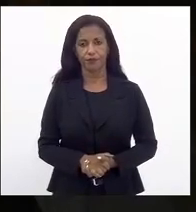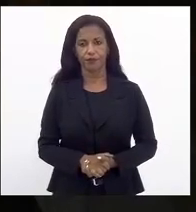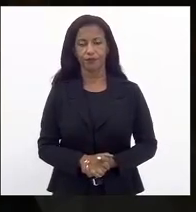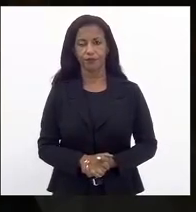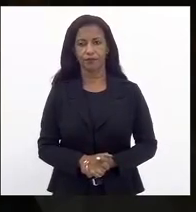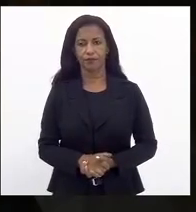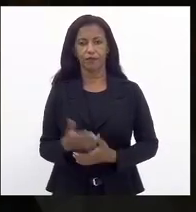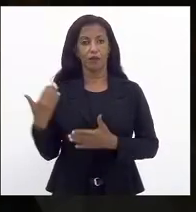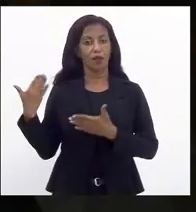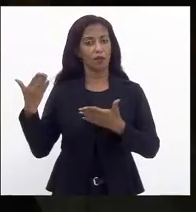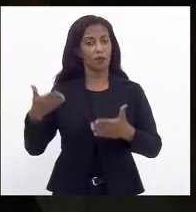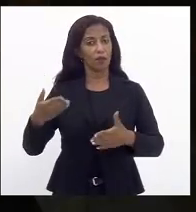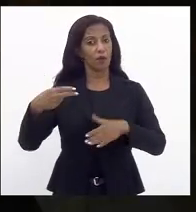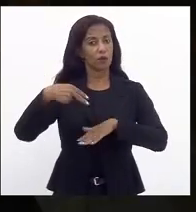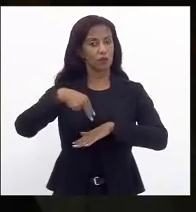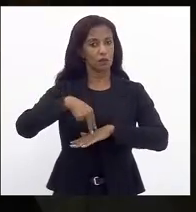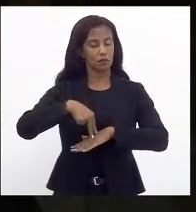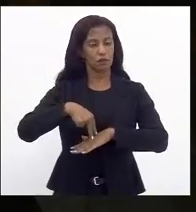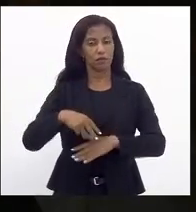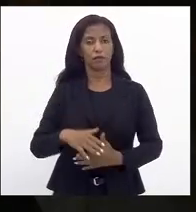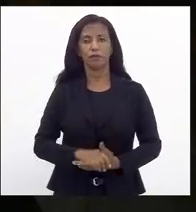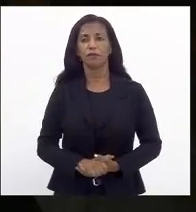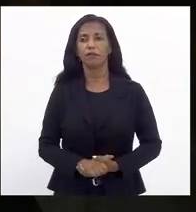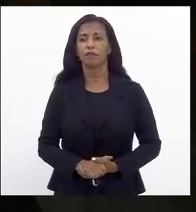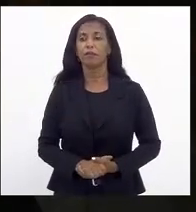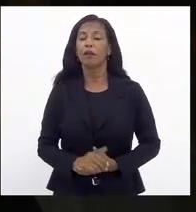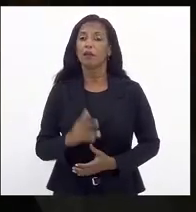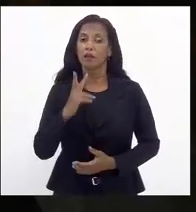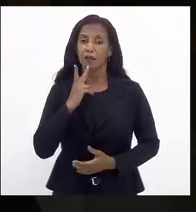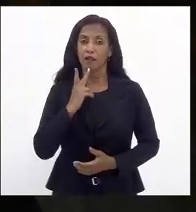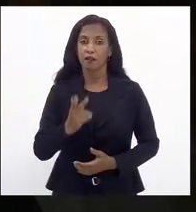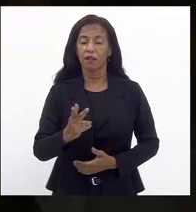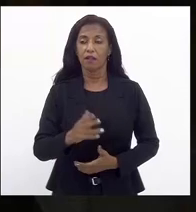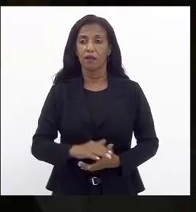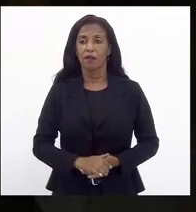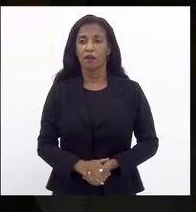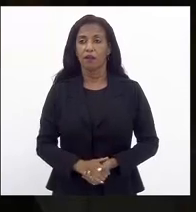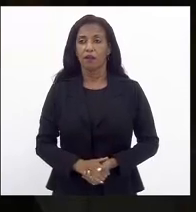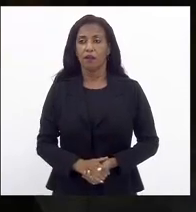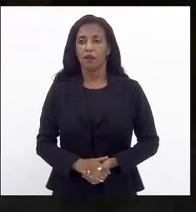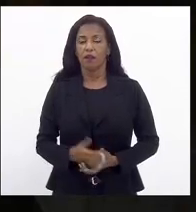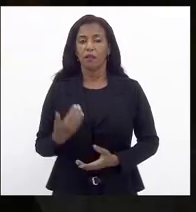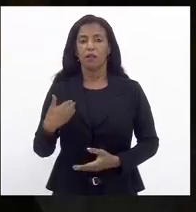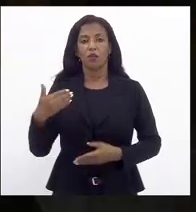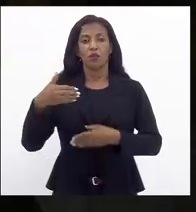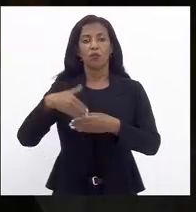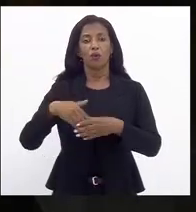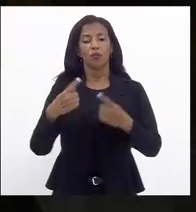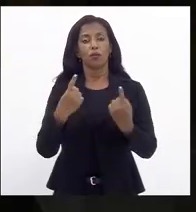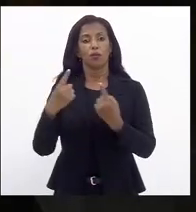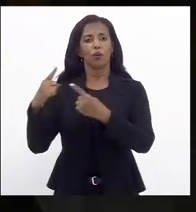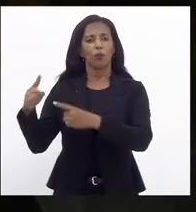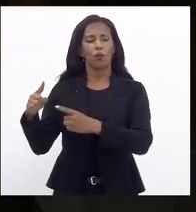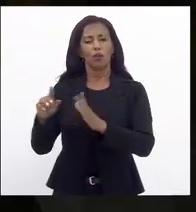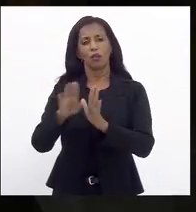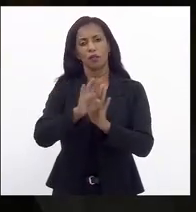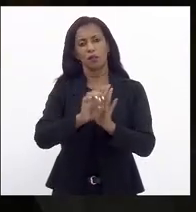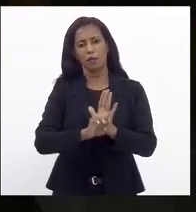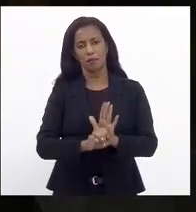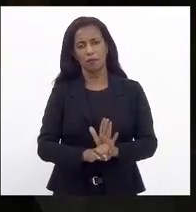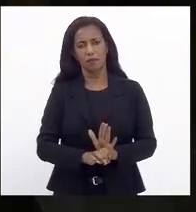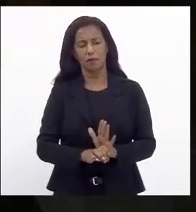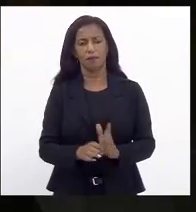e eu venho esta Tribuna Para Dizer que Eu voto contra essa emenda